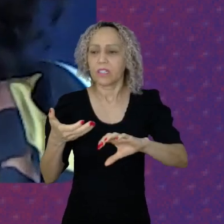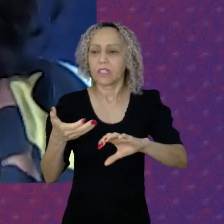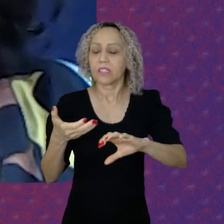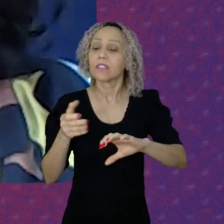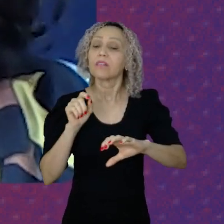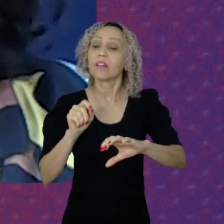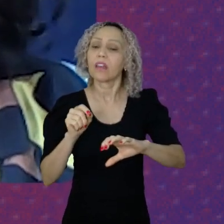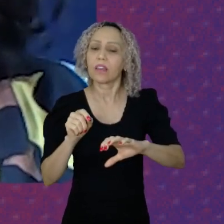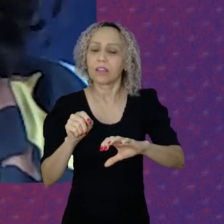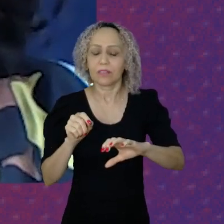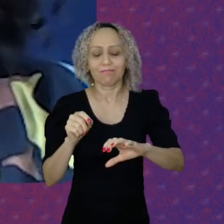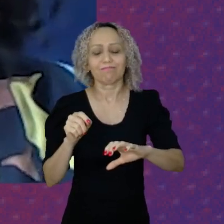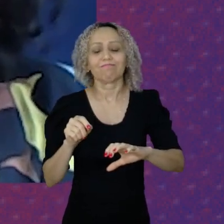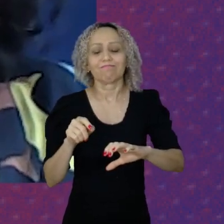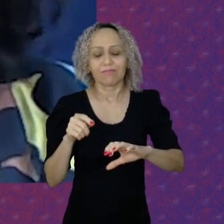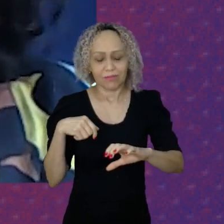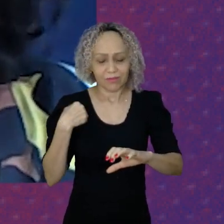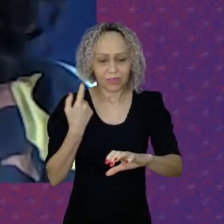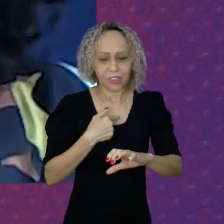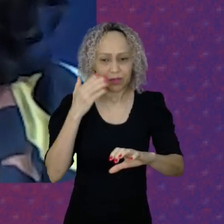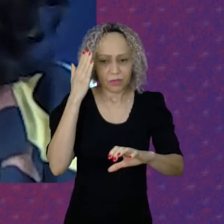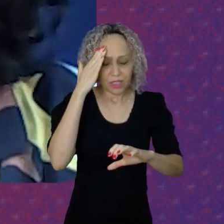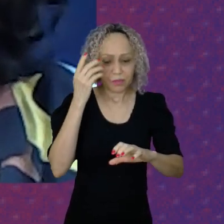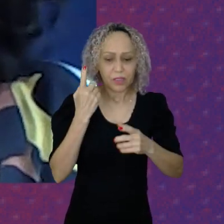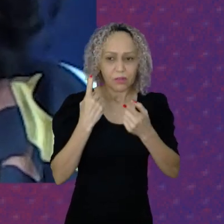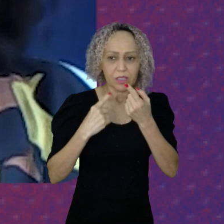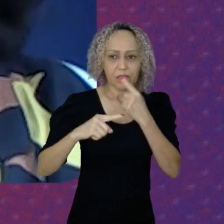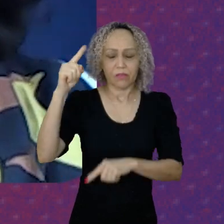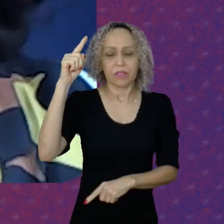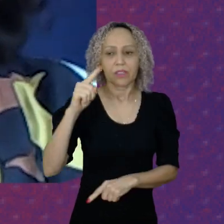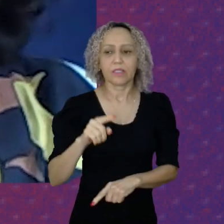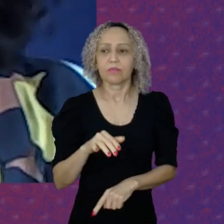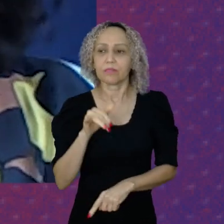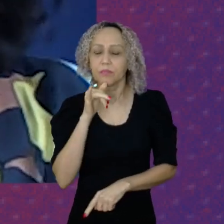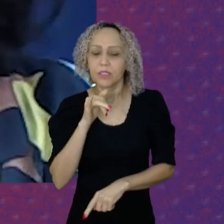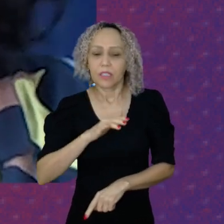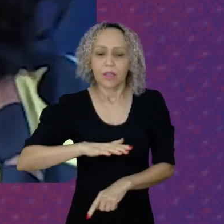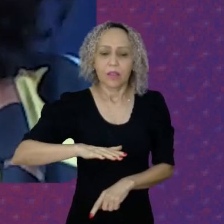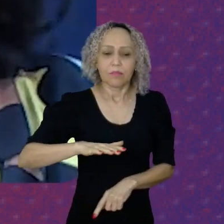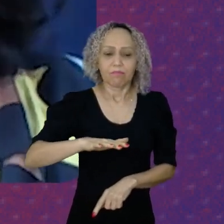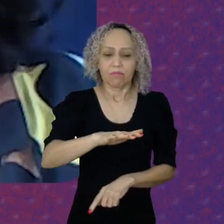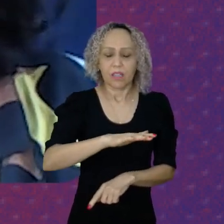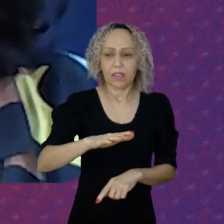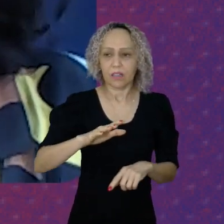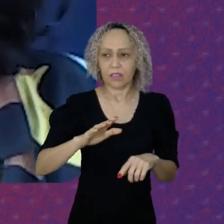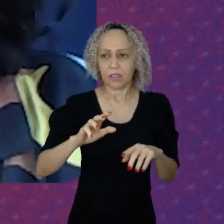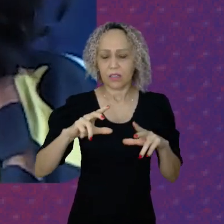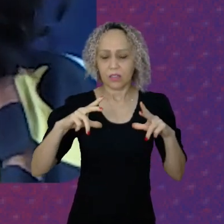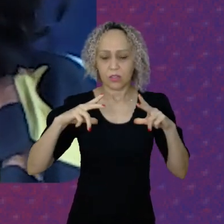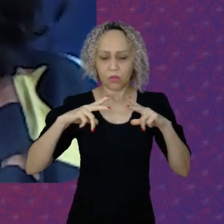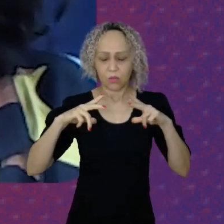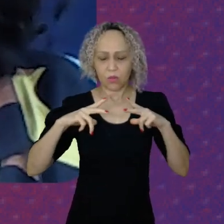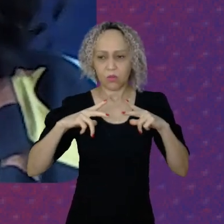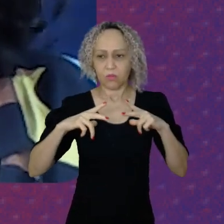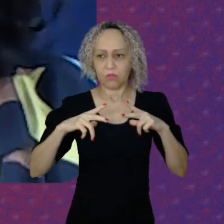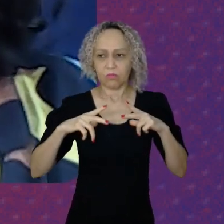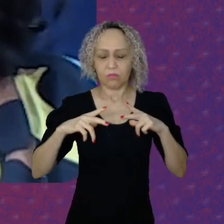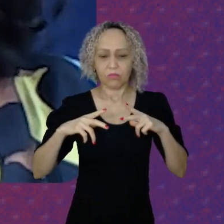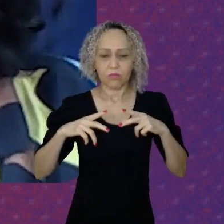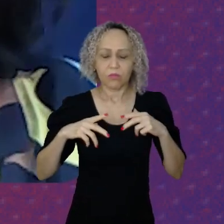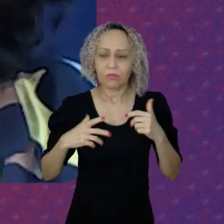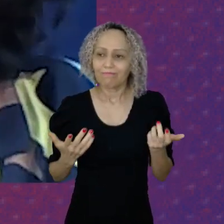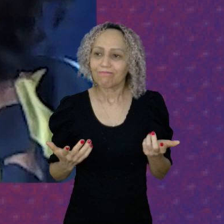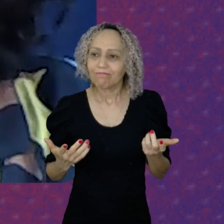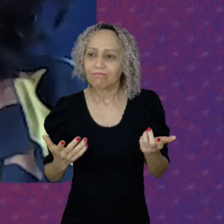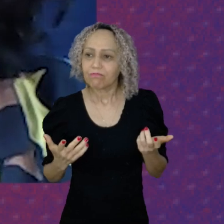avanço. No setor público, as carreiras são idênticas, os salários são iguais,